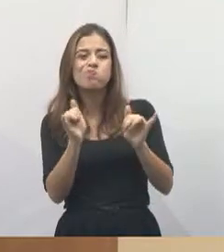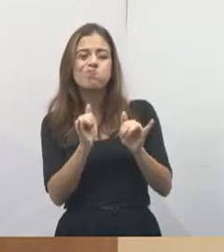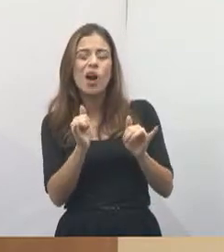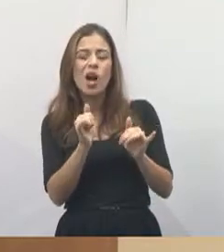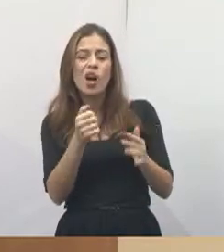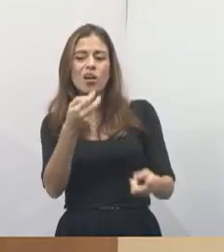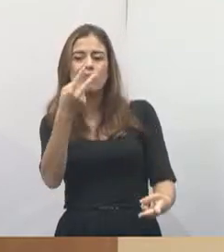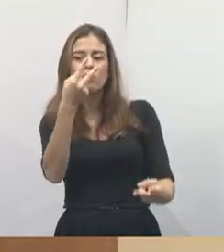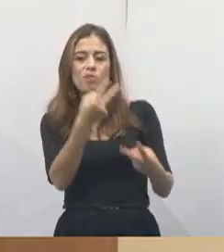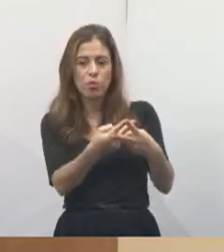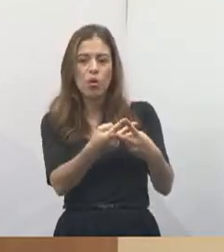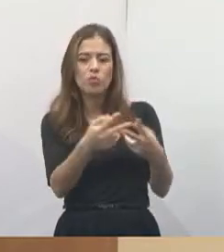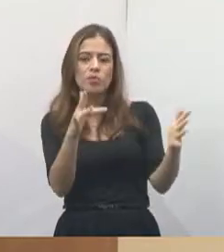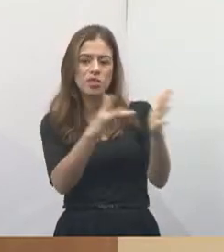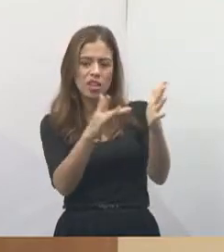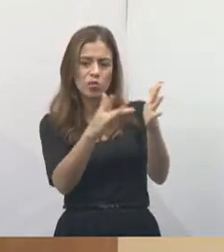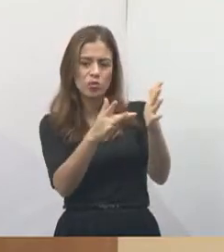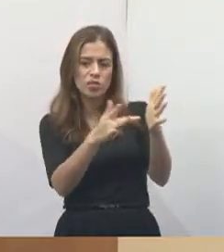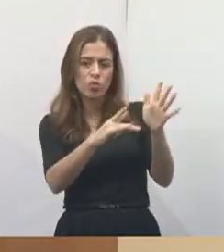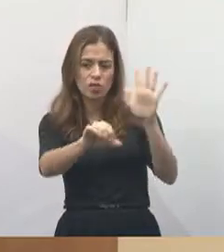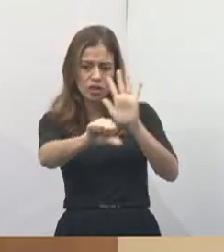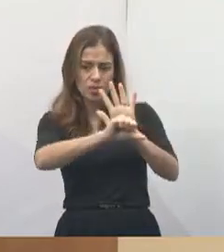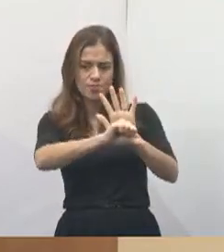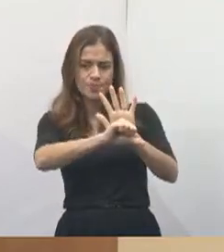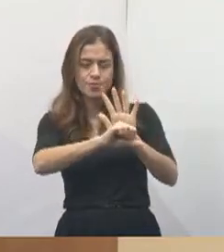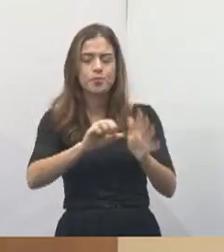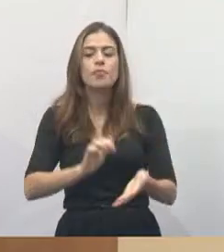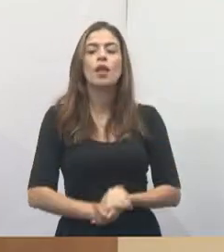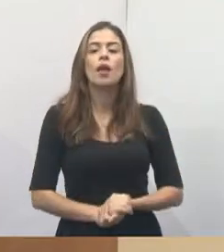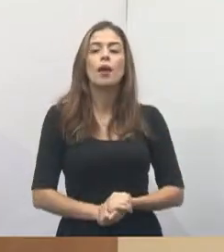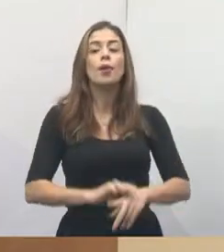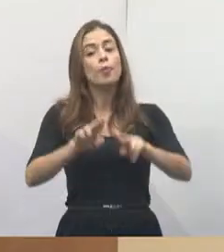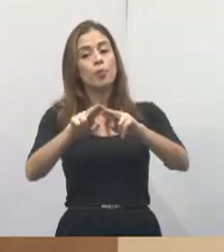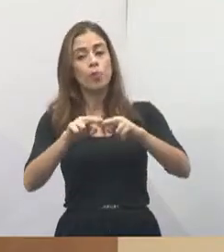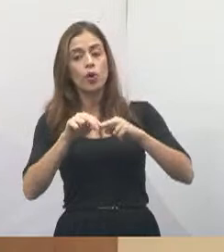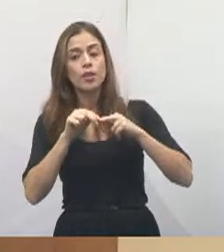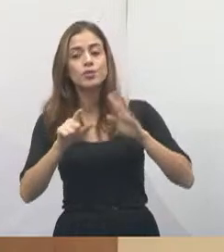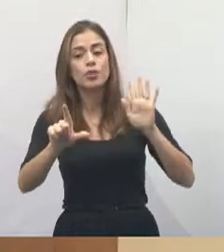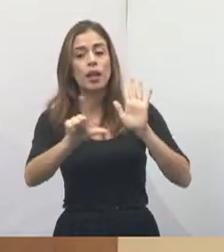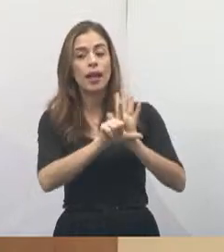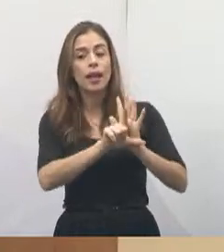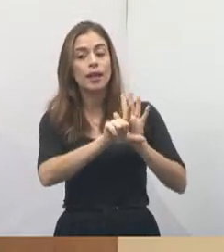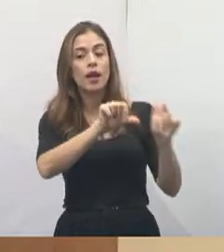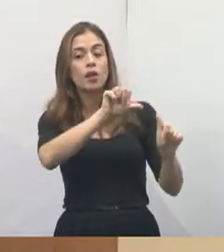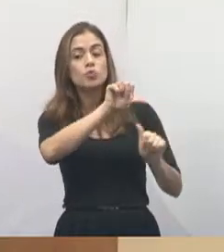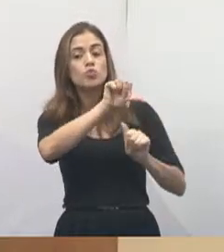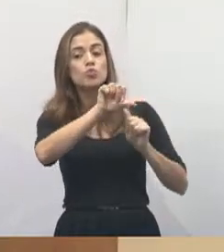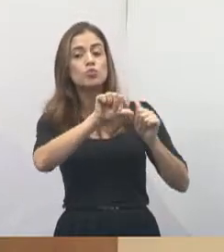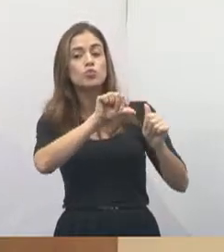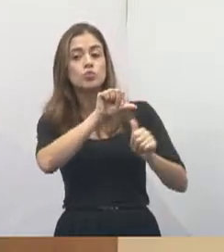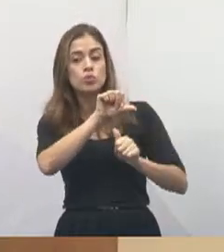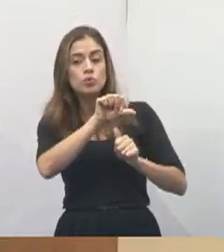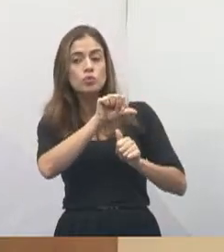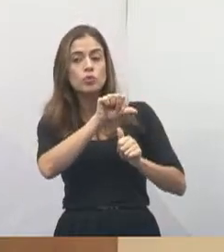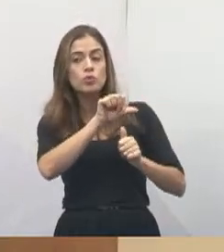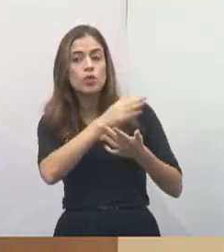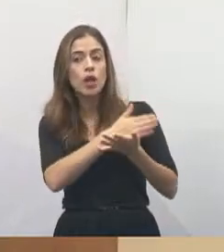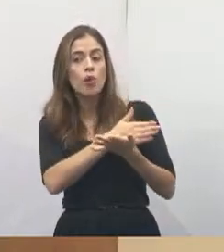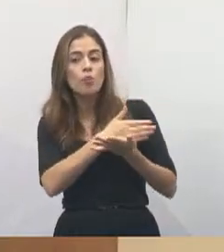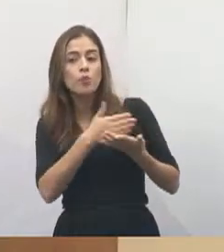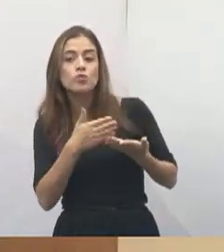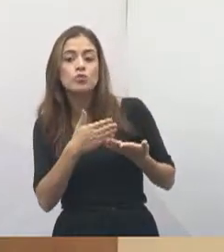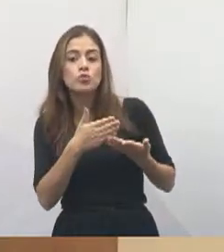poder de denunciar esse crime. Por conta disso, a lei foi alterada e passou, a partir de